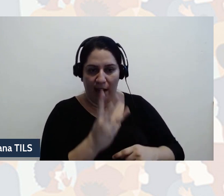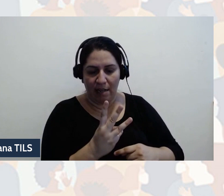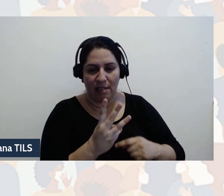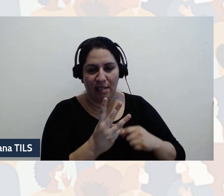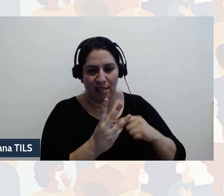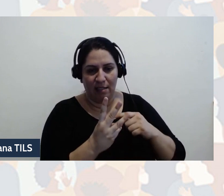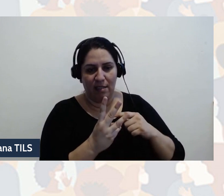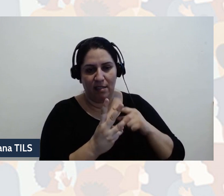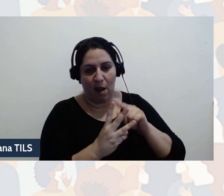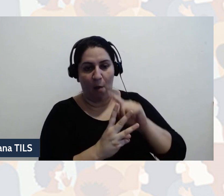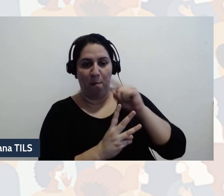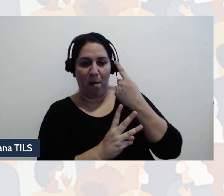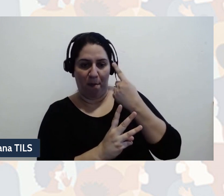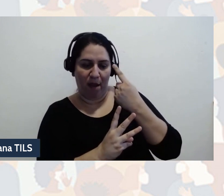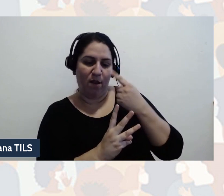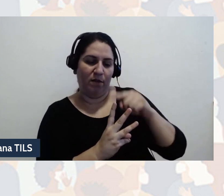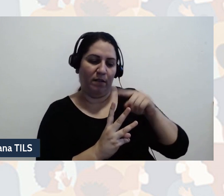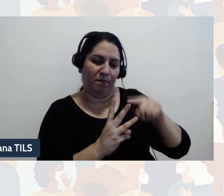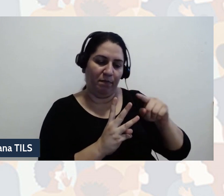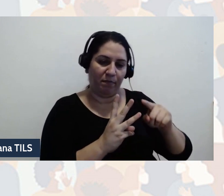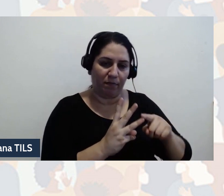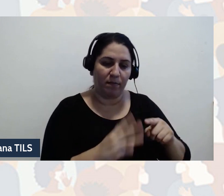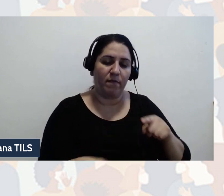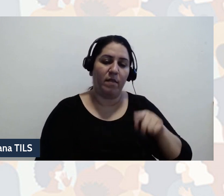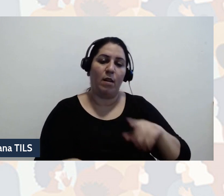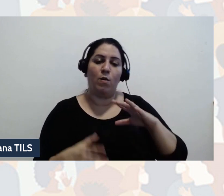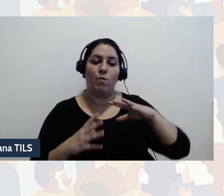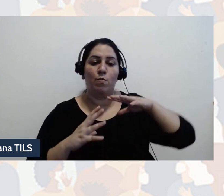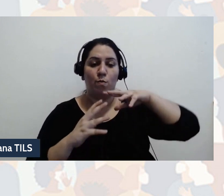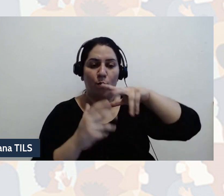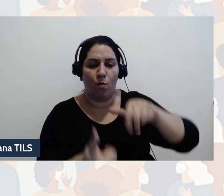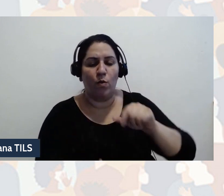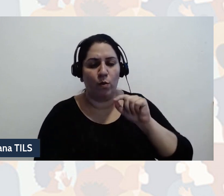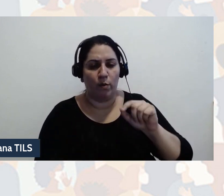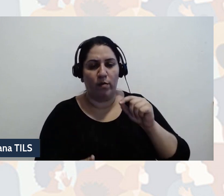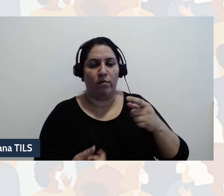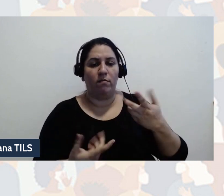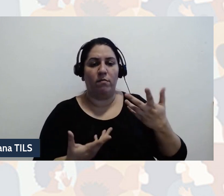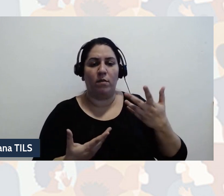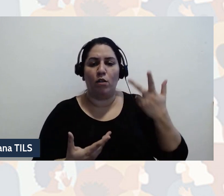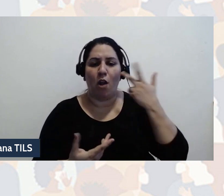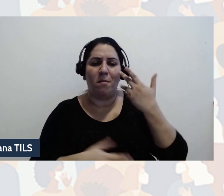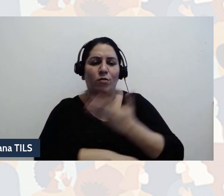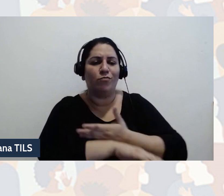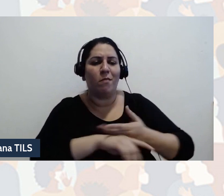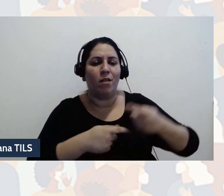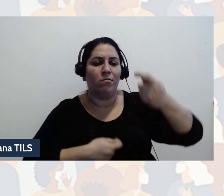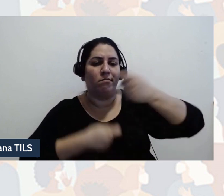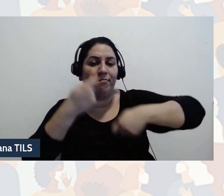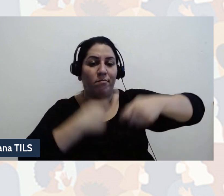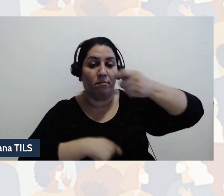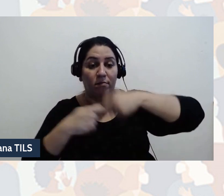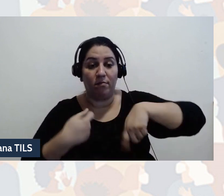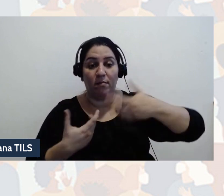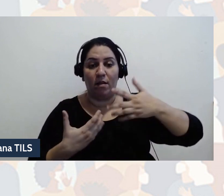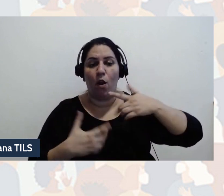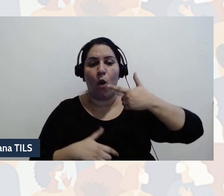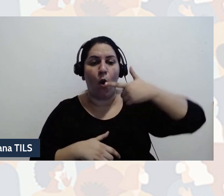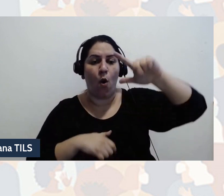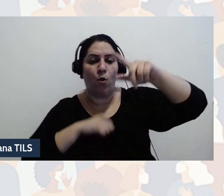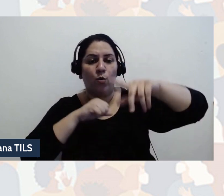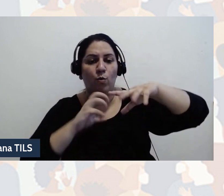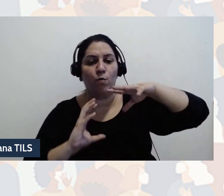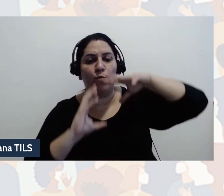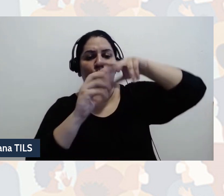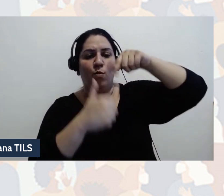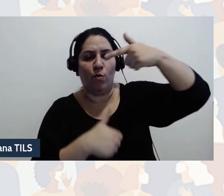A distopia conta a história de um mundo em que o comércio interestelar é rotineiro e famílias de linguistas que treinam seus filhos e